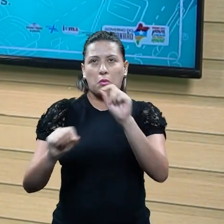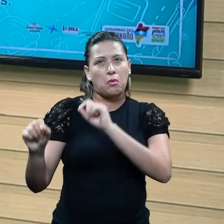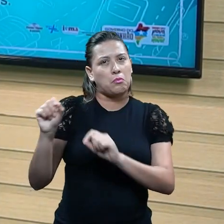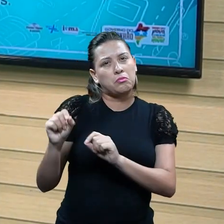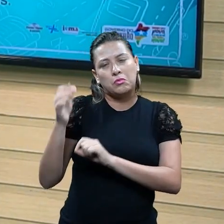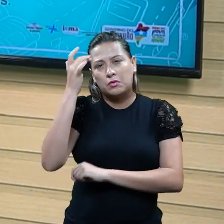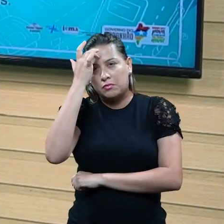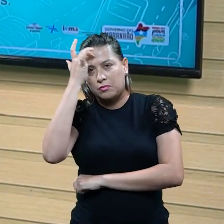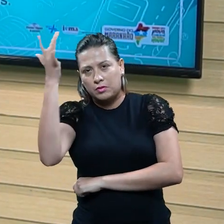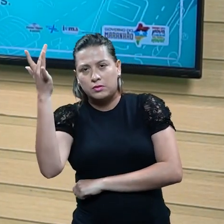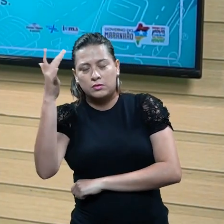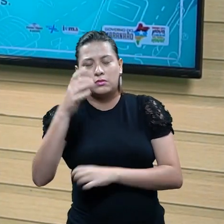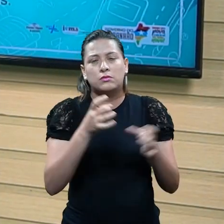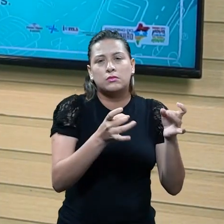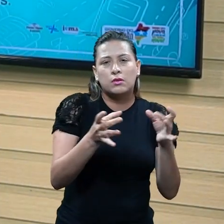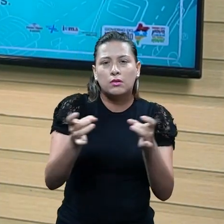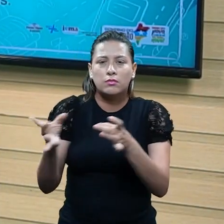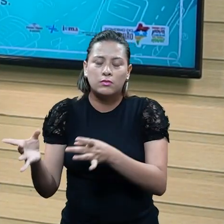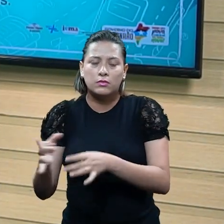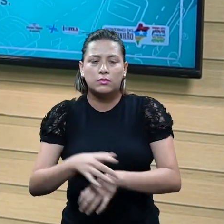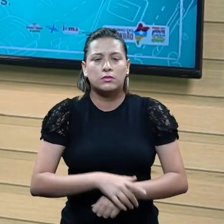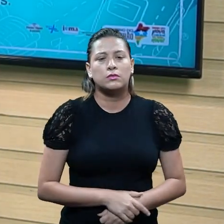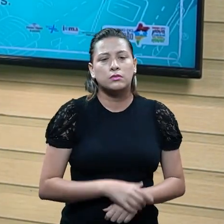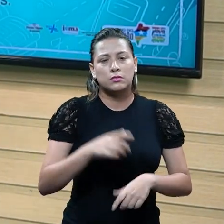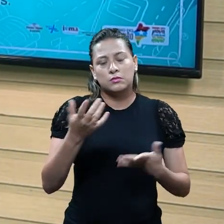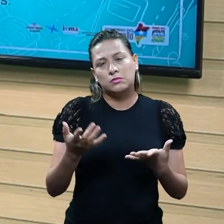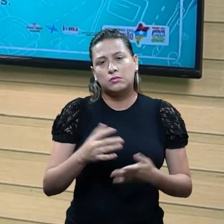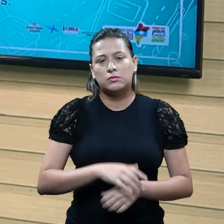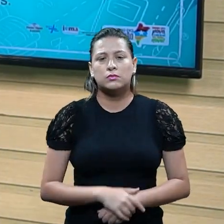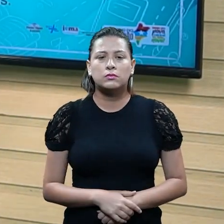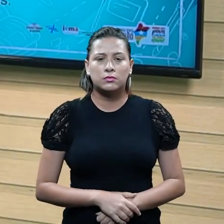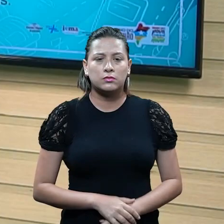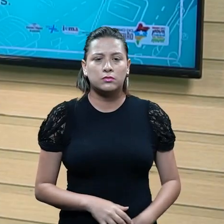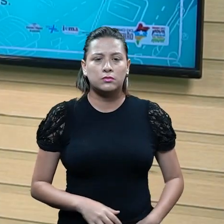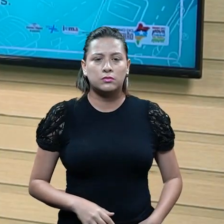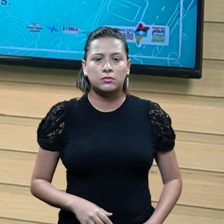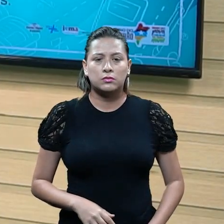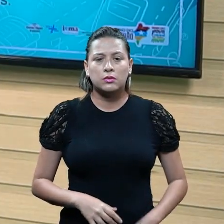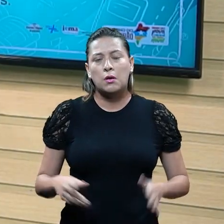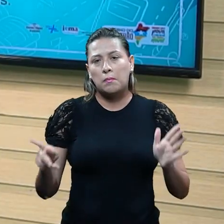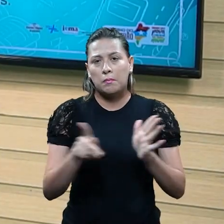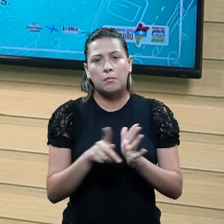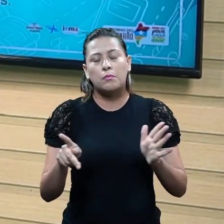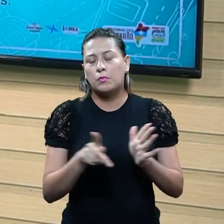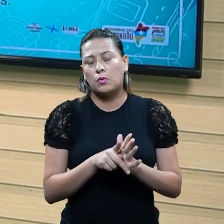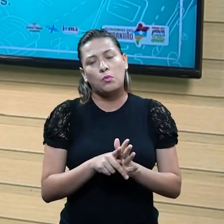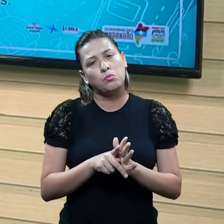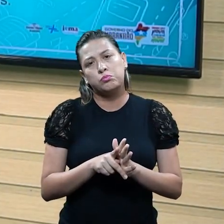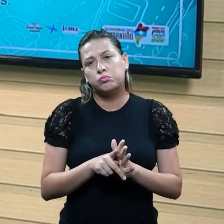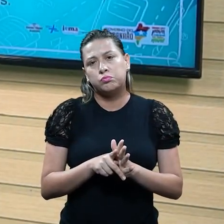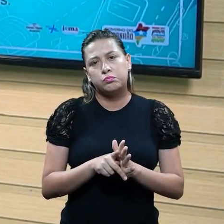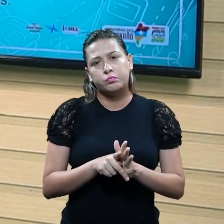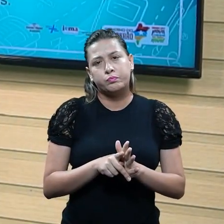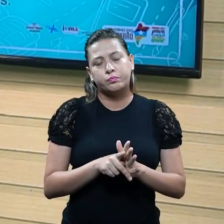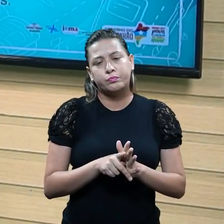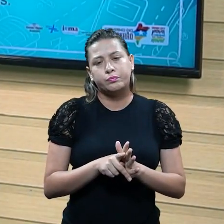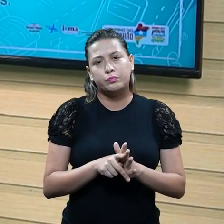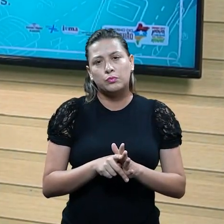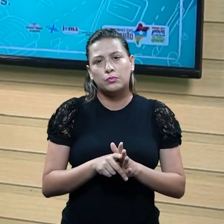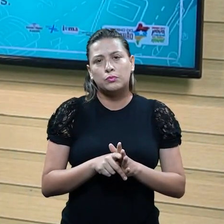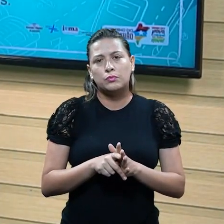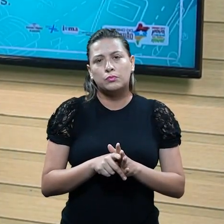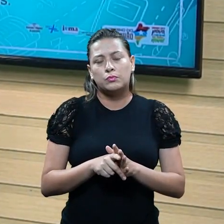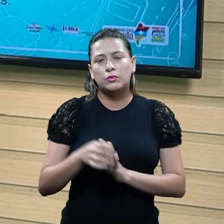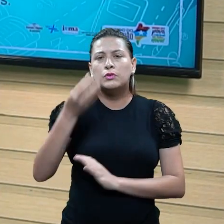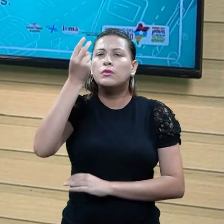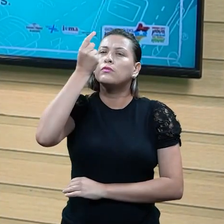facilitar a venda de produtores de derivados da mandioca, por exemplo, de farinha. Então, ela tem lá